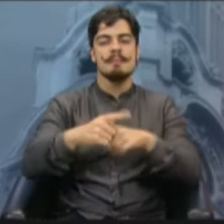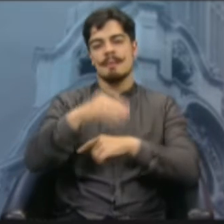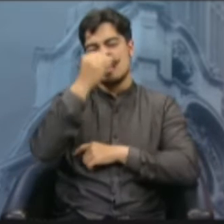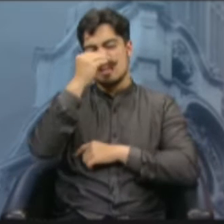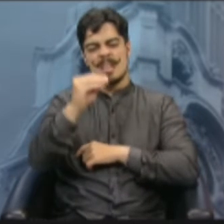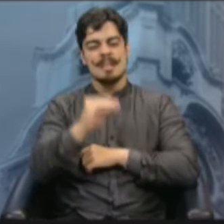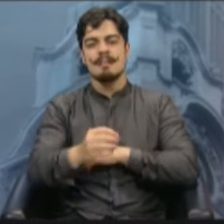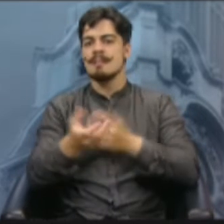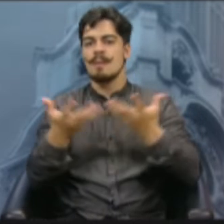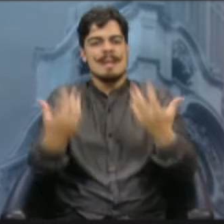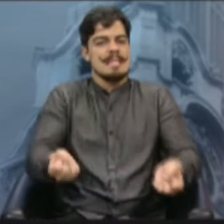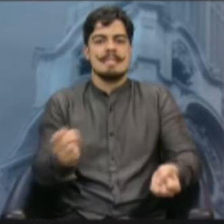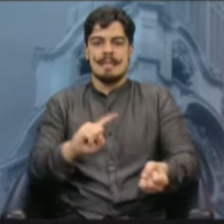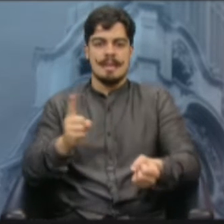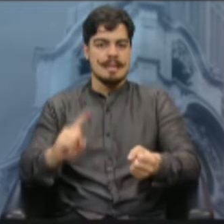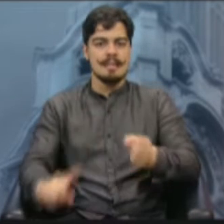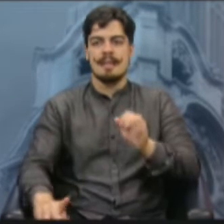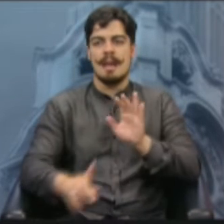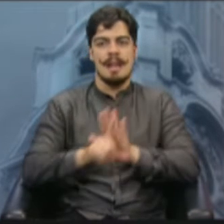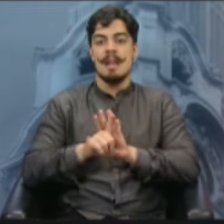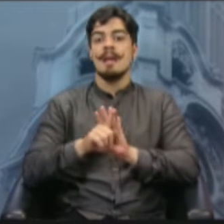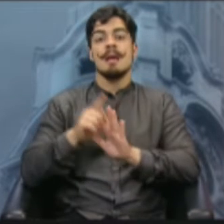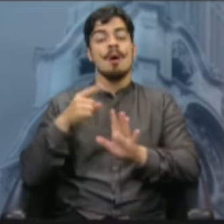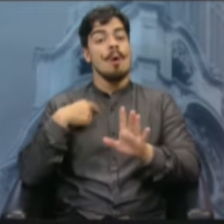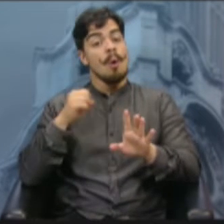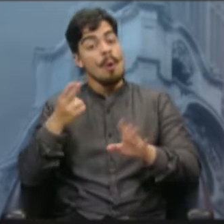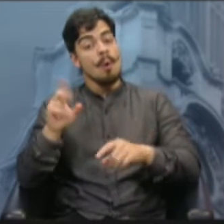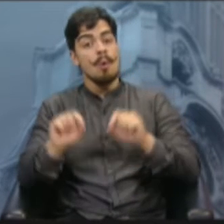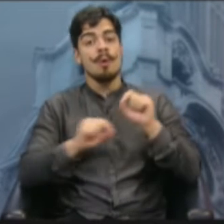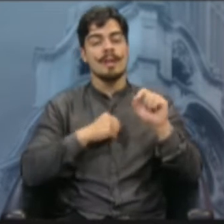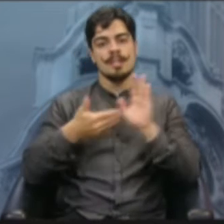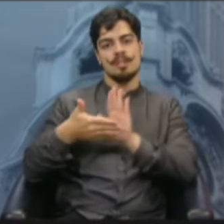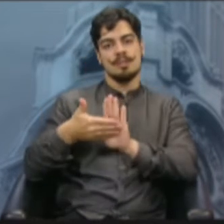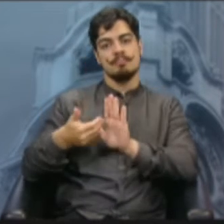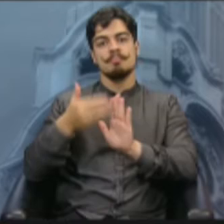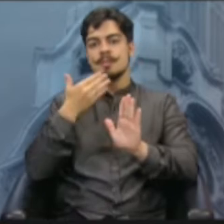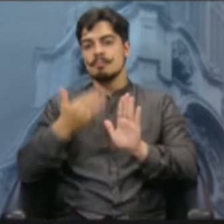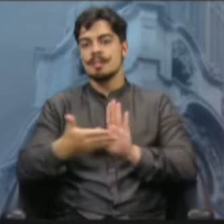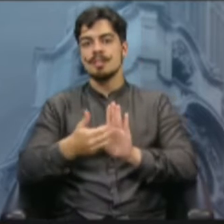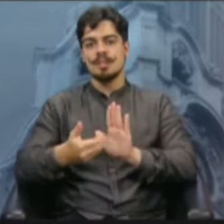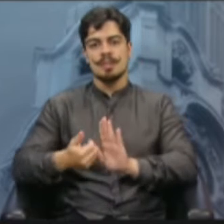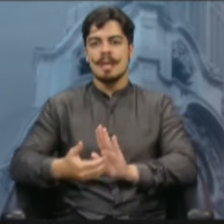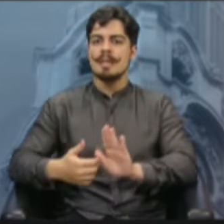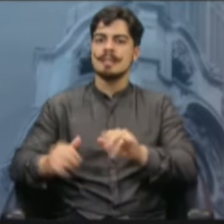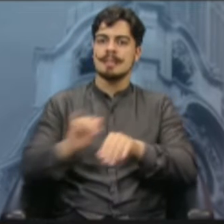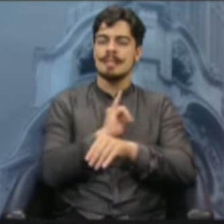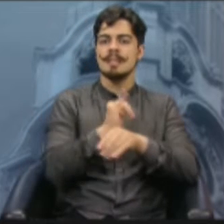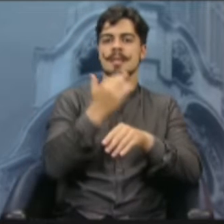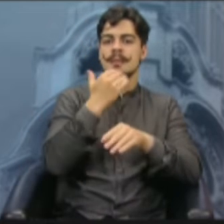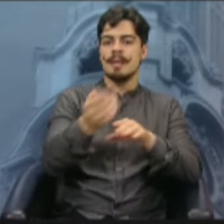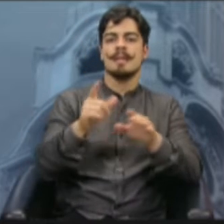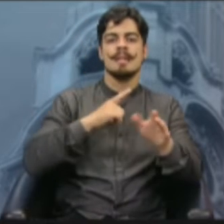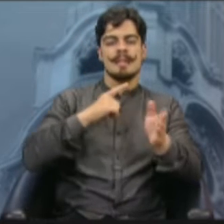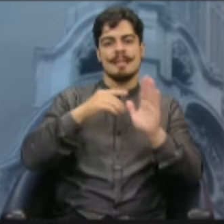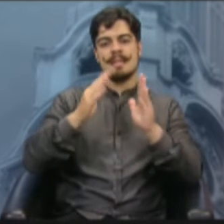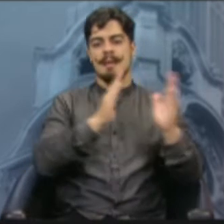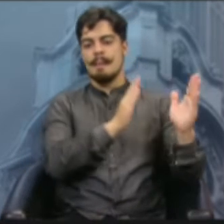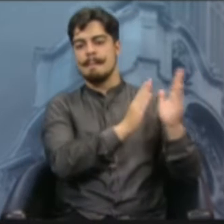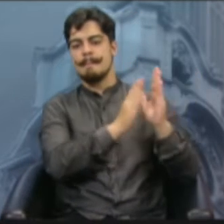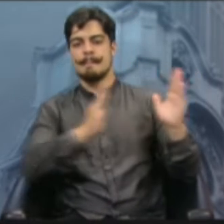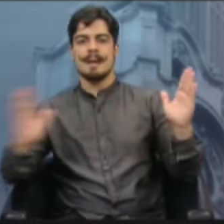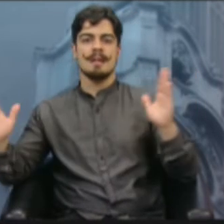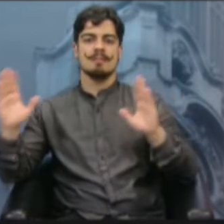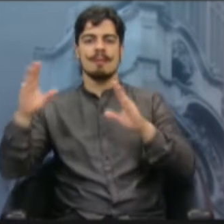PLCE 0322 ou, no mínimo, pelas retiradas dos dispositivos que obrigam com prazo a demolição do Estádio